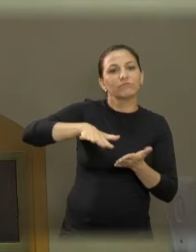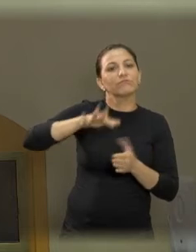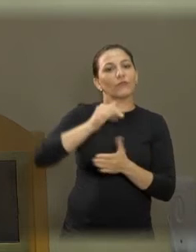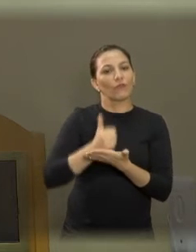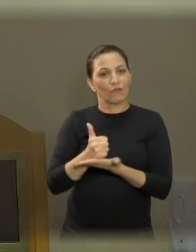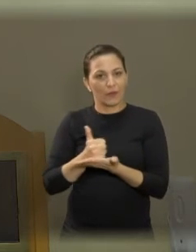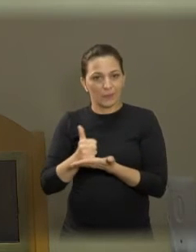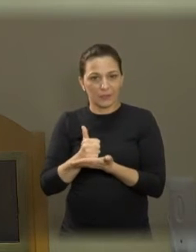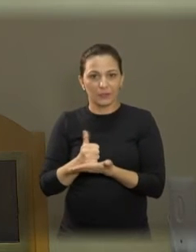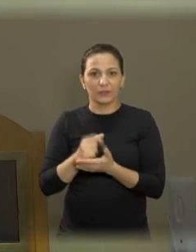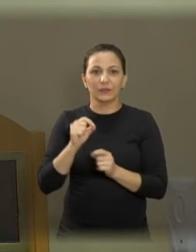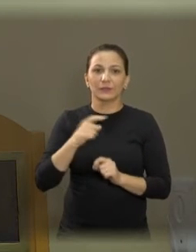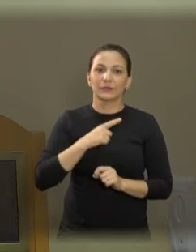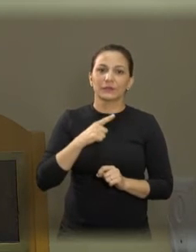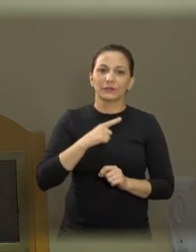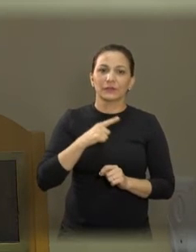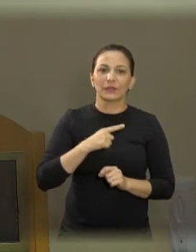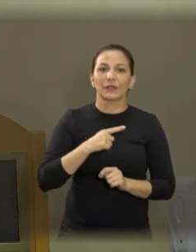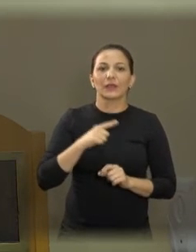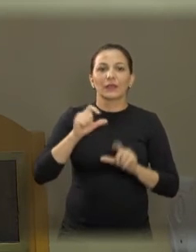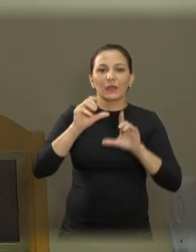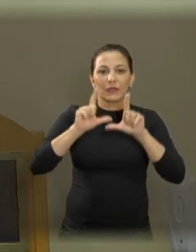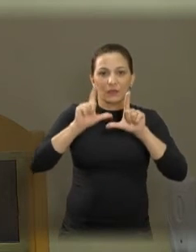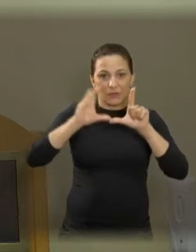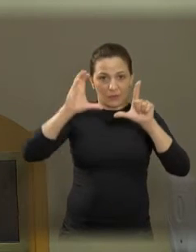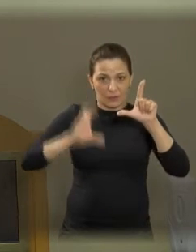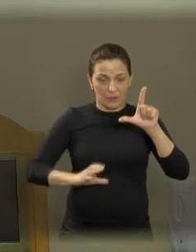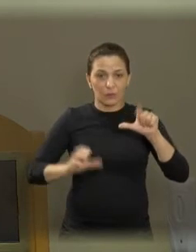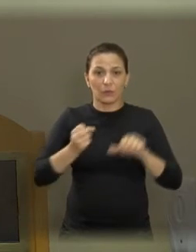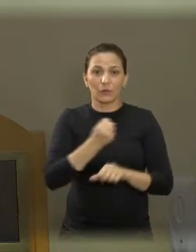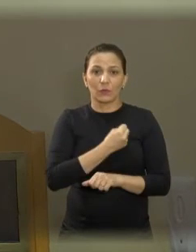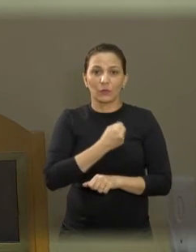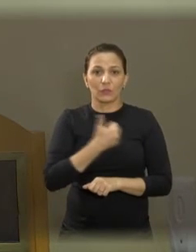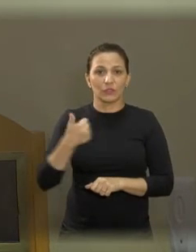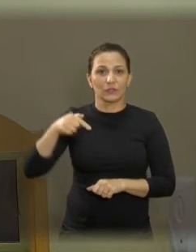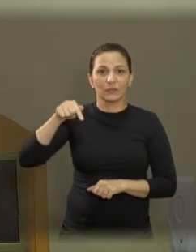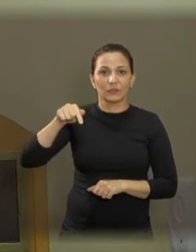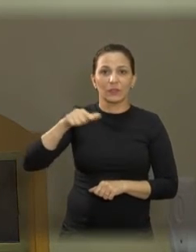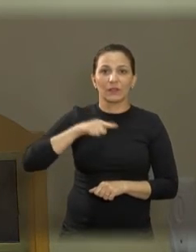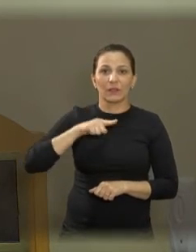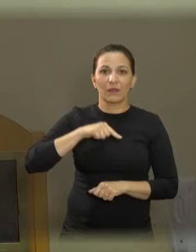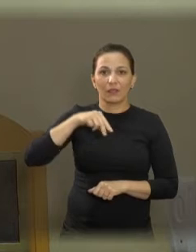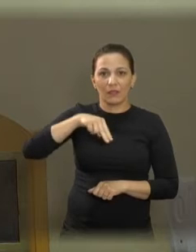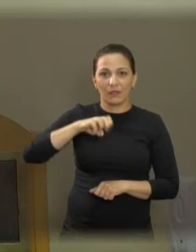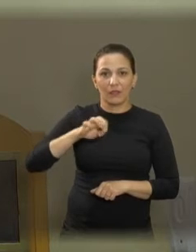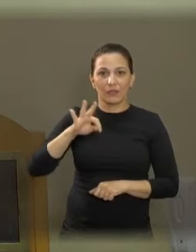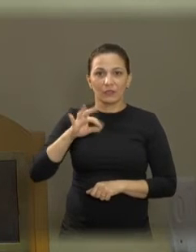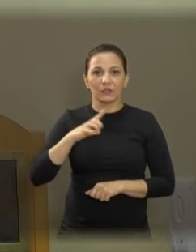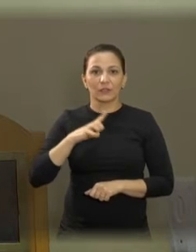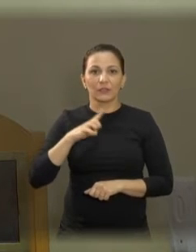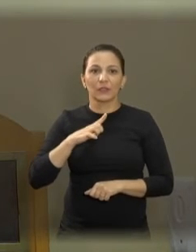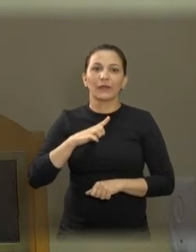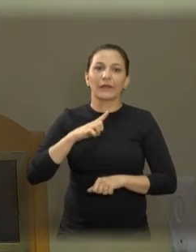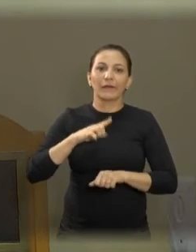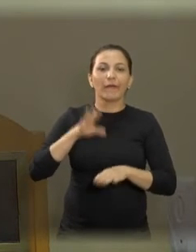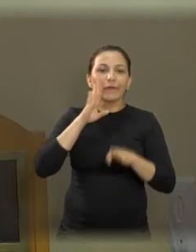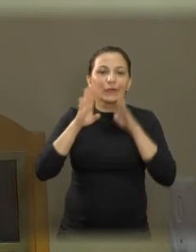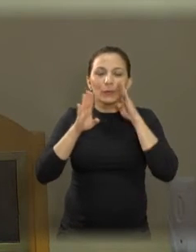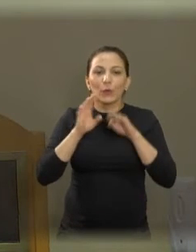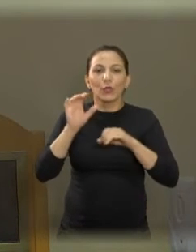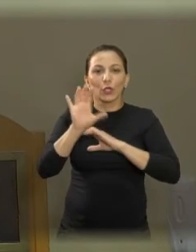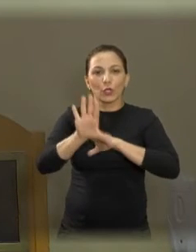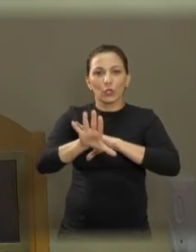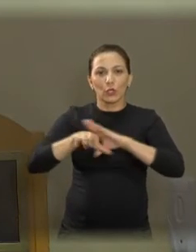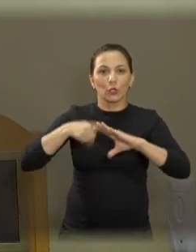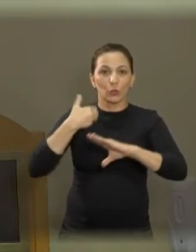Câmara, no canal 17 da NET e em tempo real, também pelo Facebook e YouTube e no site da Câmara,